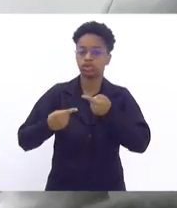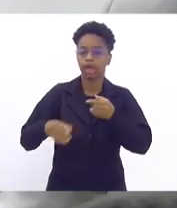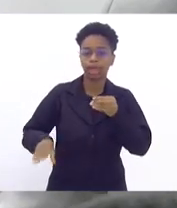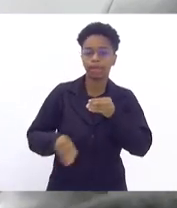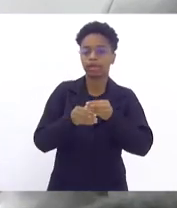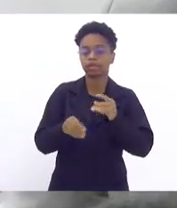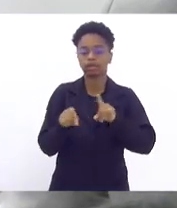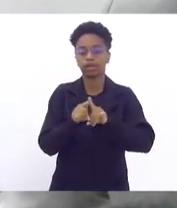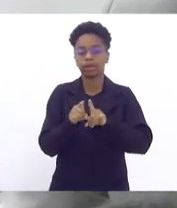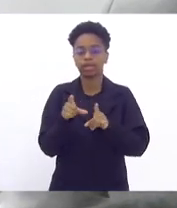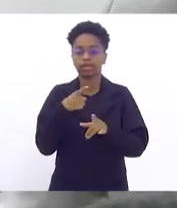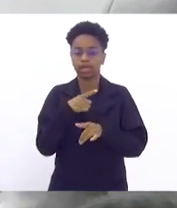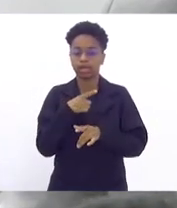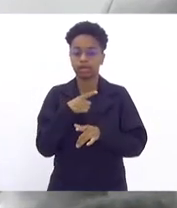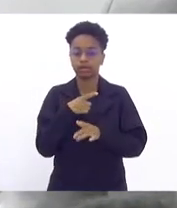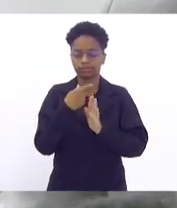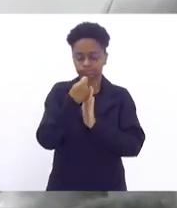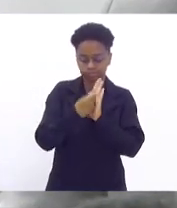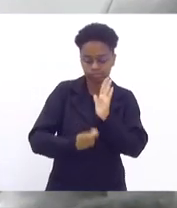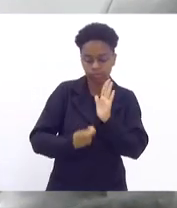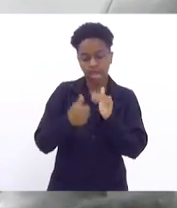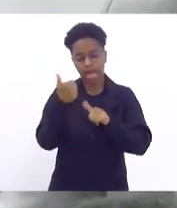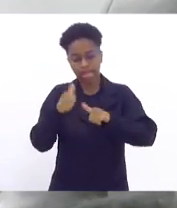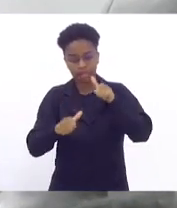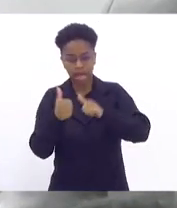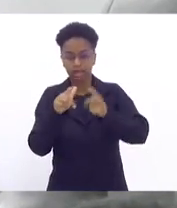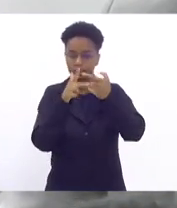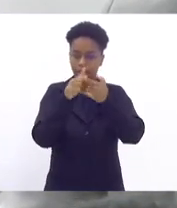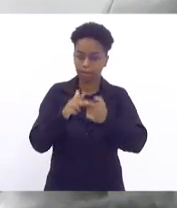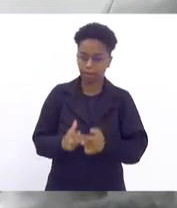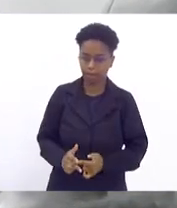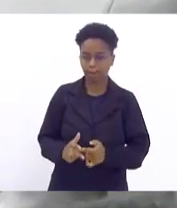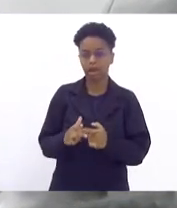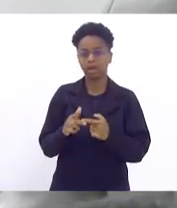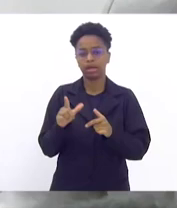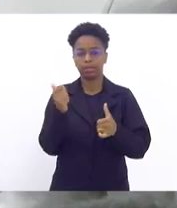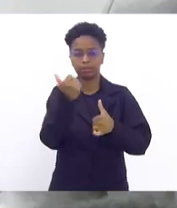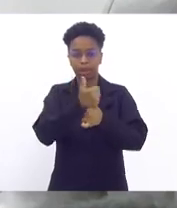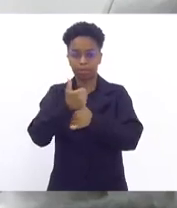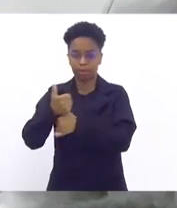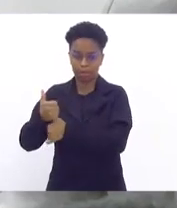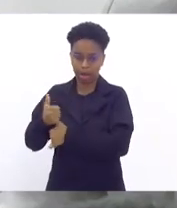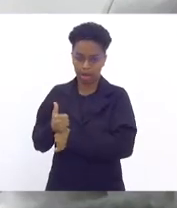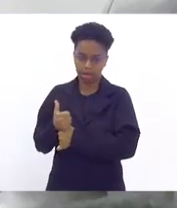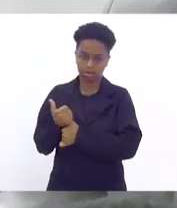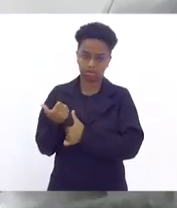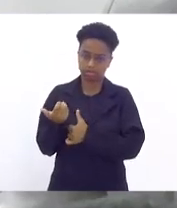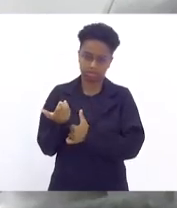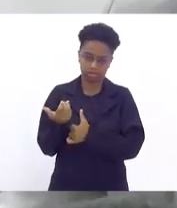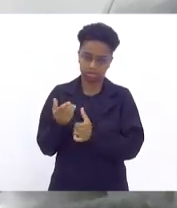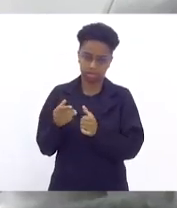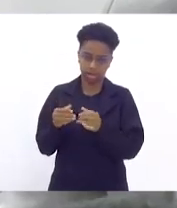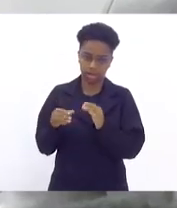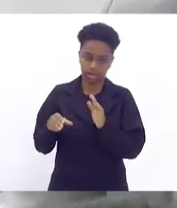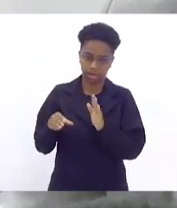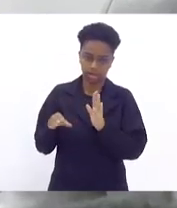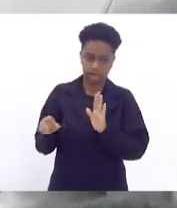ao texto com as devidas análises de emendas fazendo as as emendas